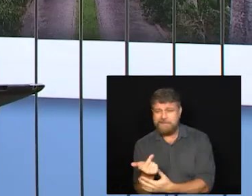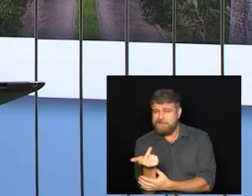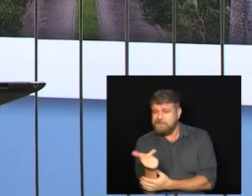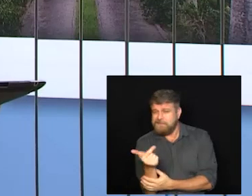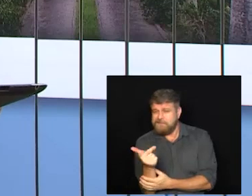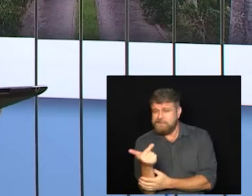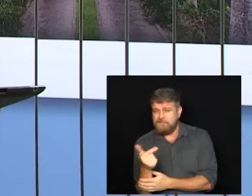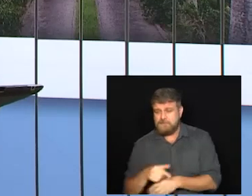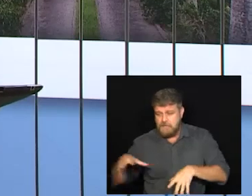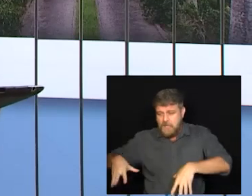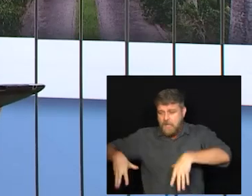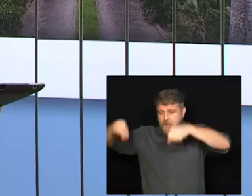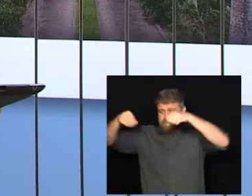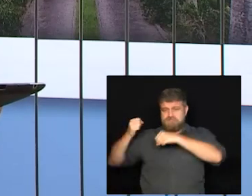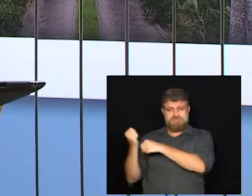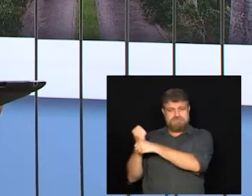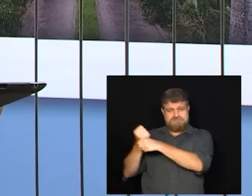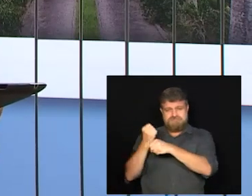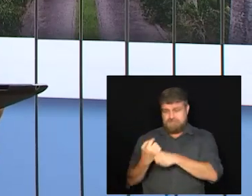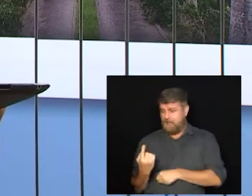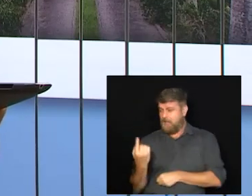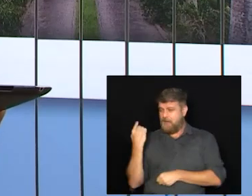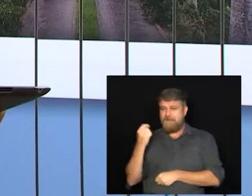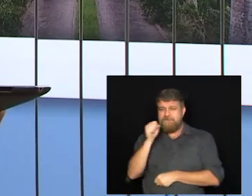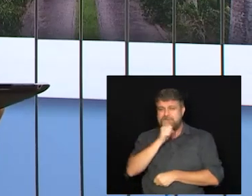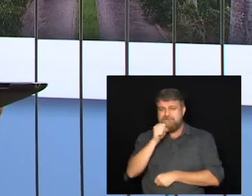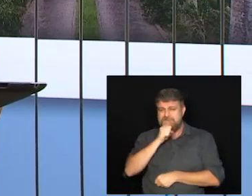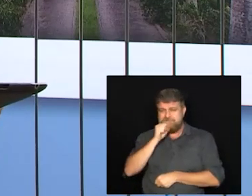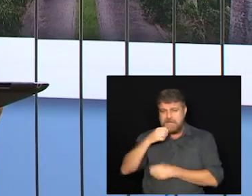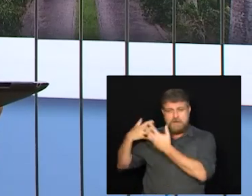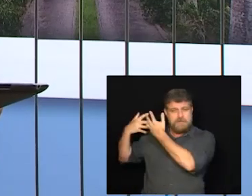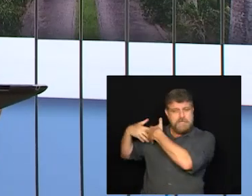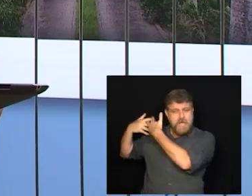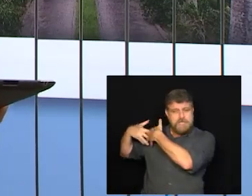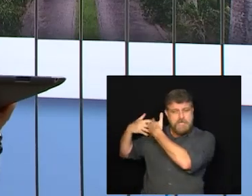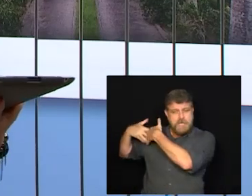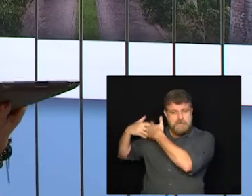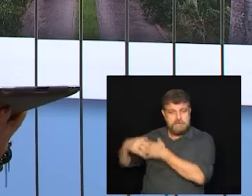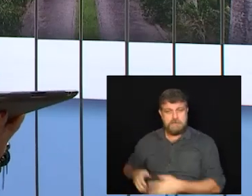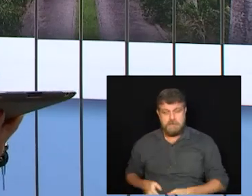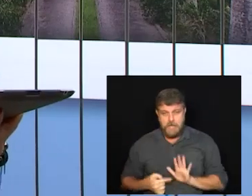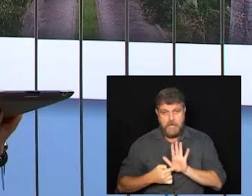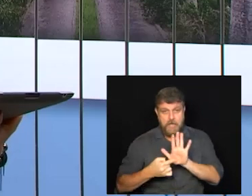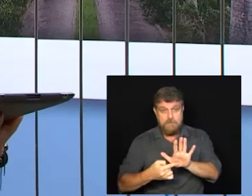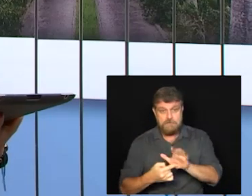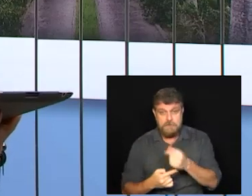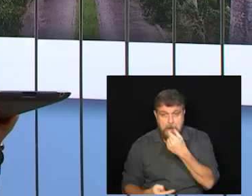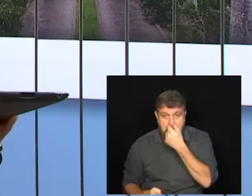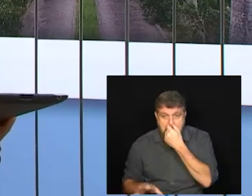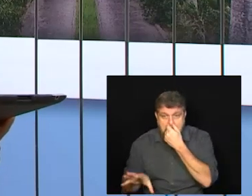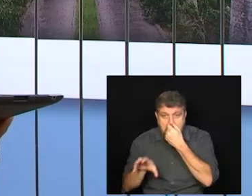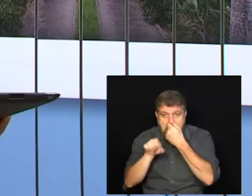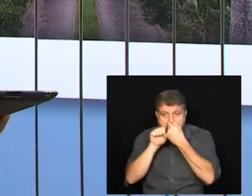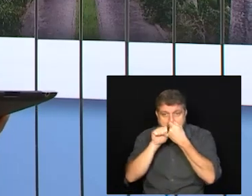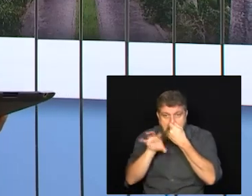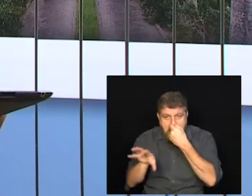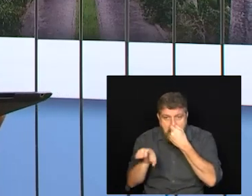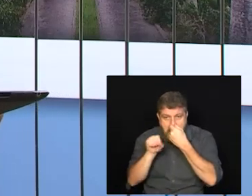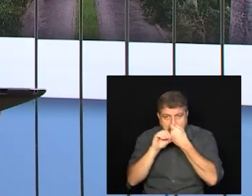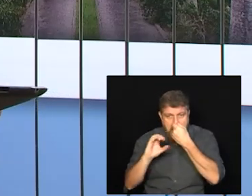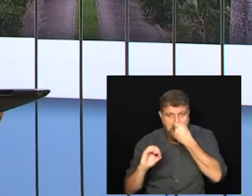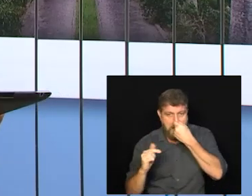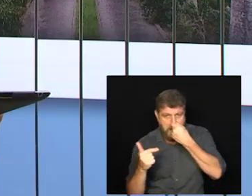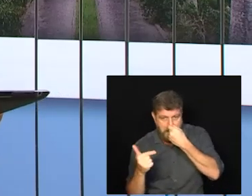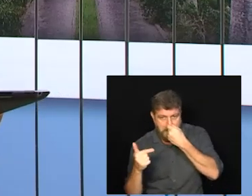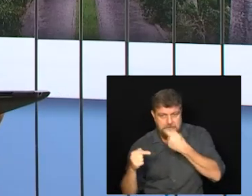seja reativado o antigo hospital de campanha. Ele apontou aí a questão do uso do oxigênio nas unidades de